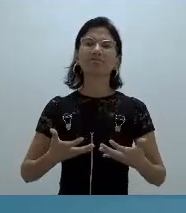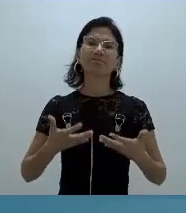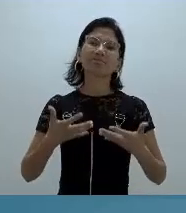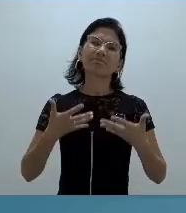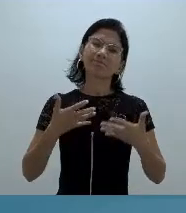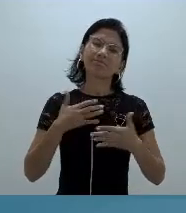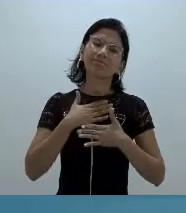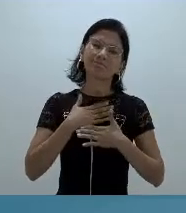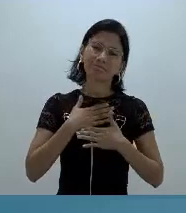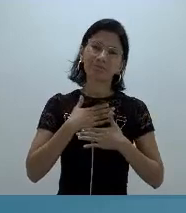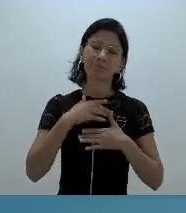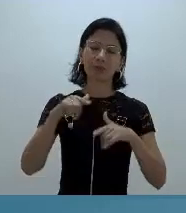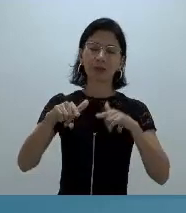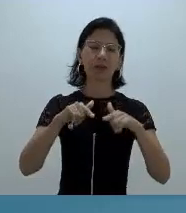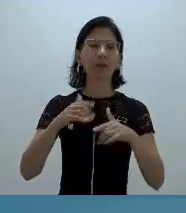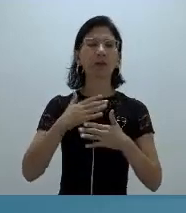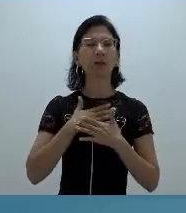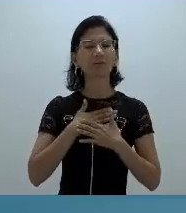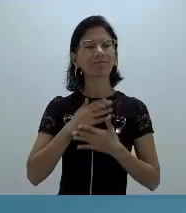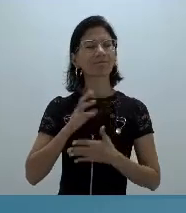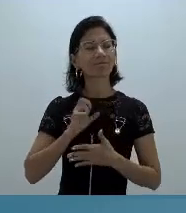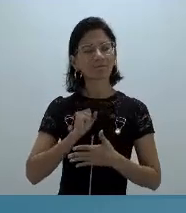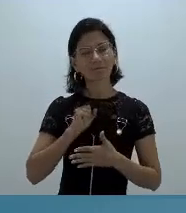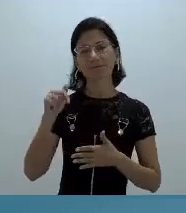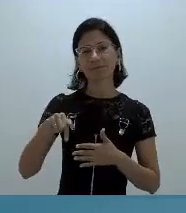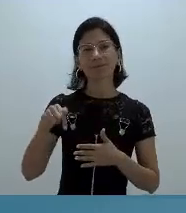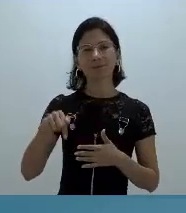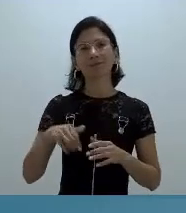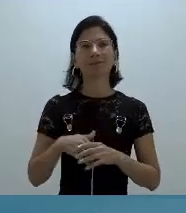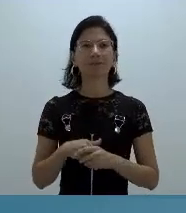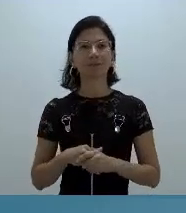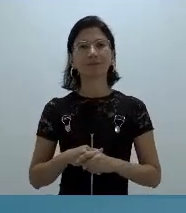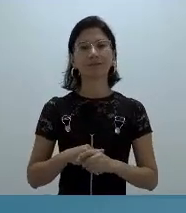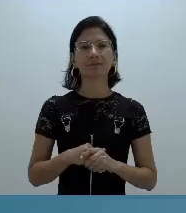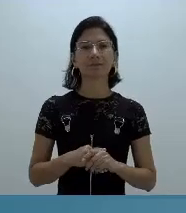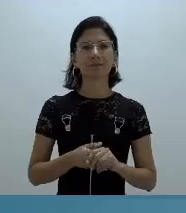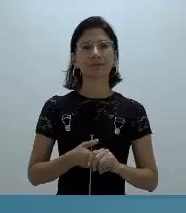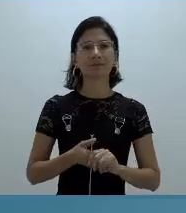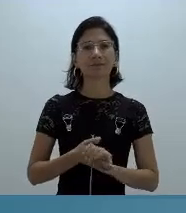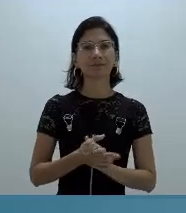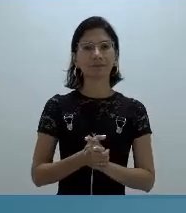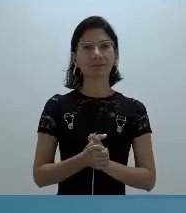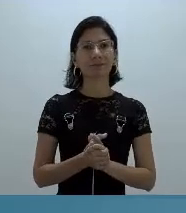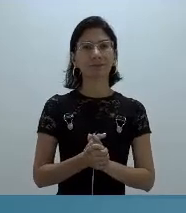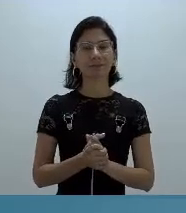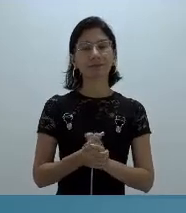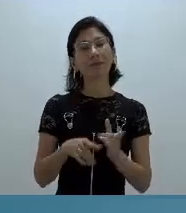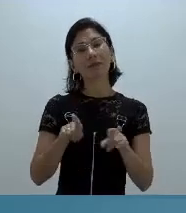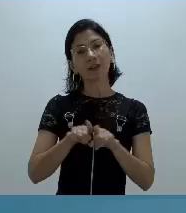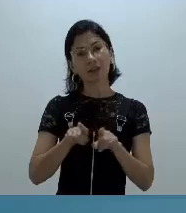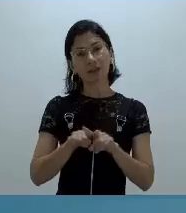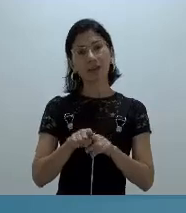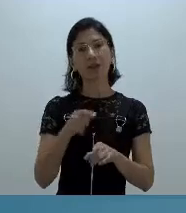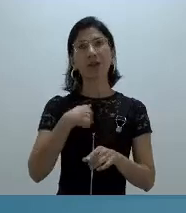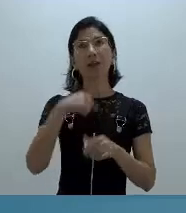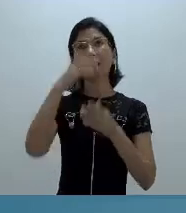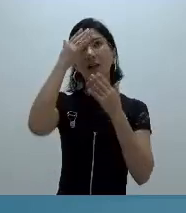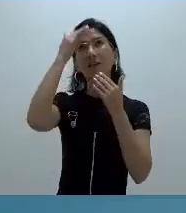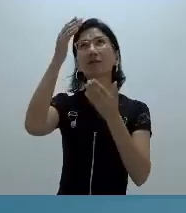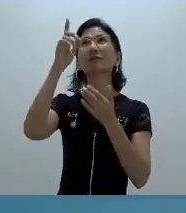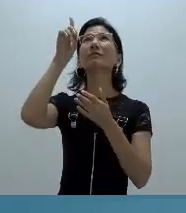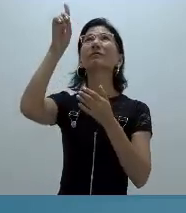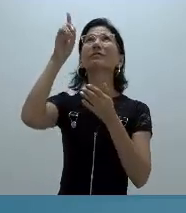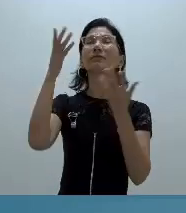amo. Eu gostaria também de só agradecer a Deus, né, pelo dom da